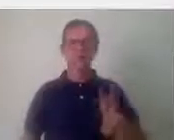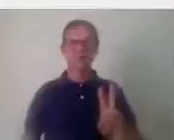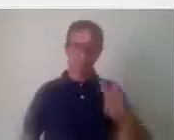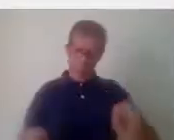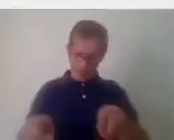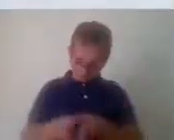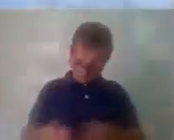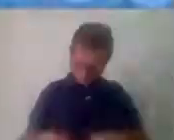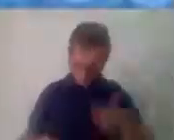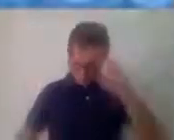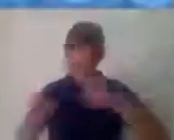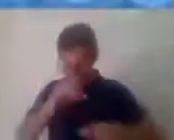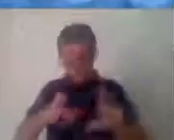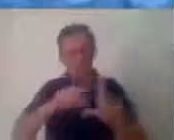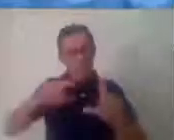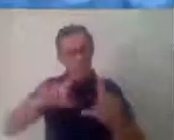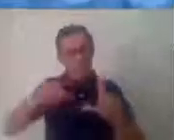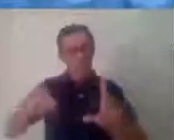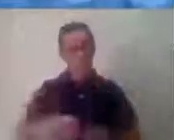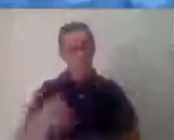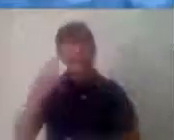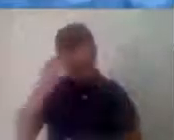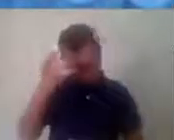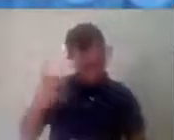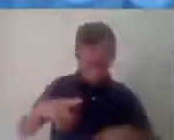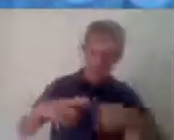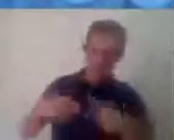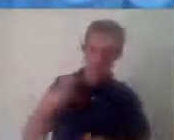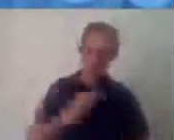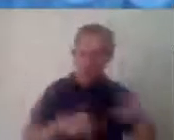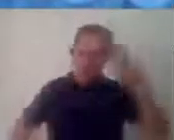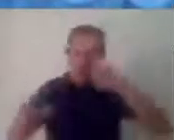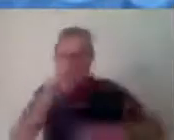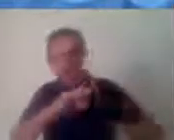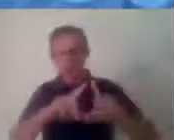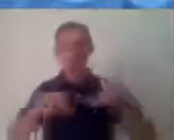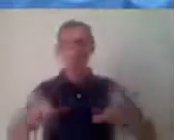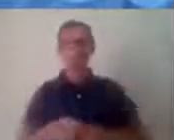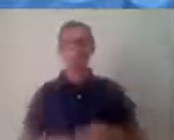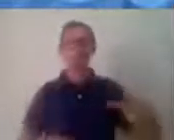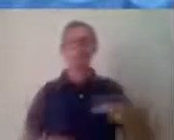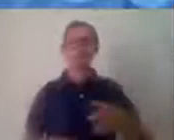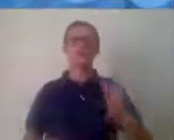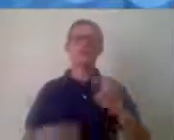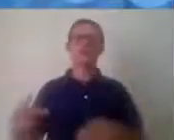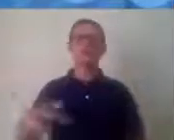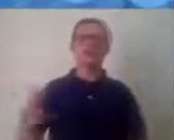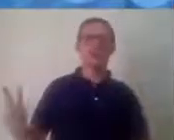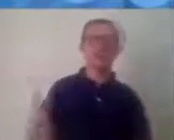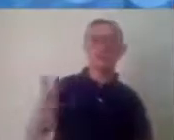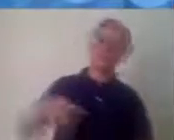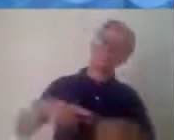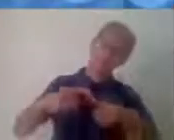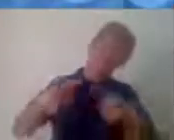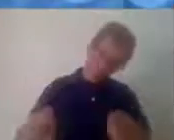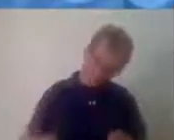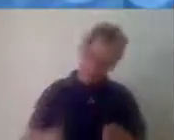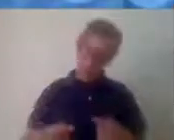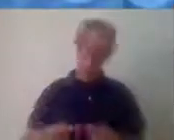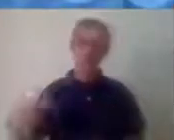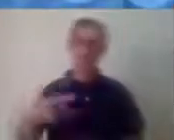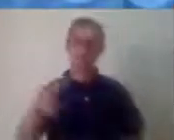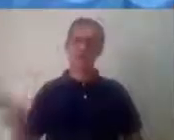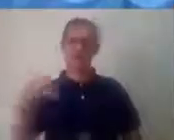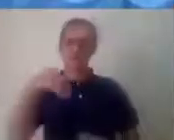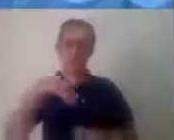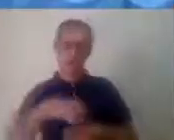vai lá analisar graficamente, é fácil, né? A gente analisar aí o que é o máximo e o que é o mínimo. Máximo local,